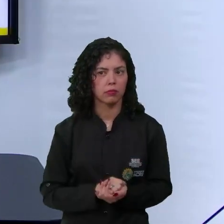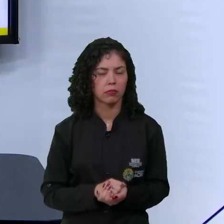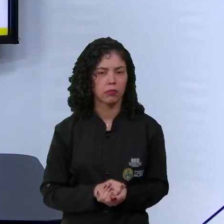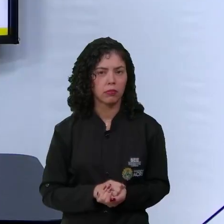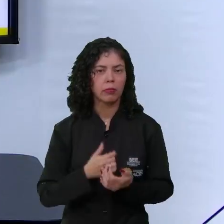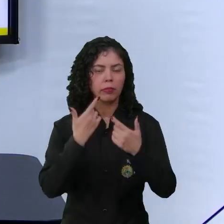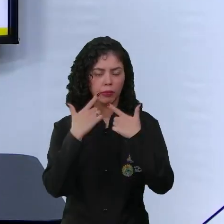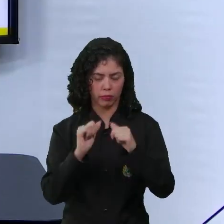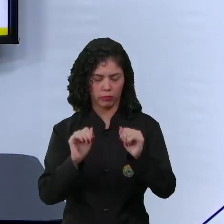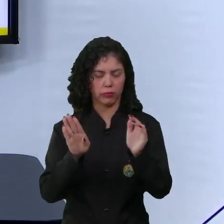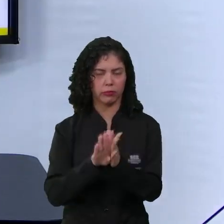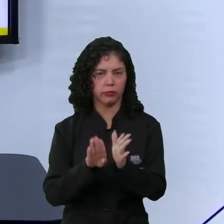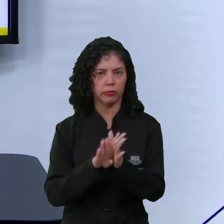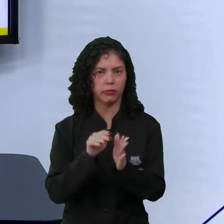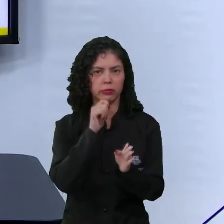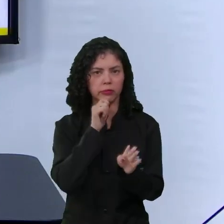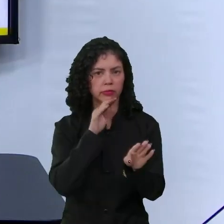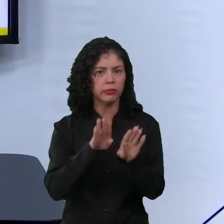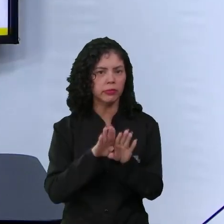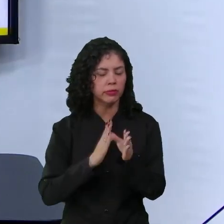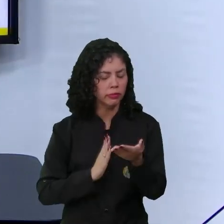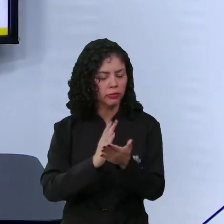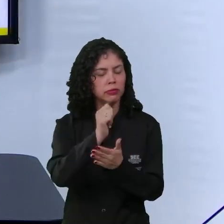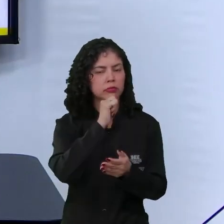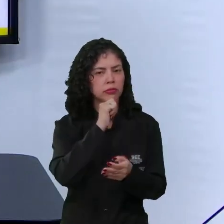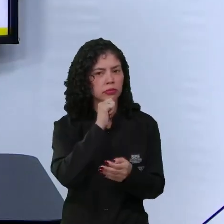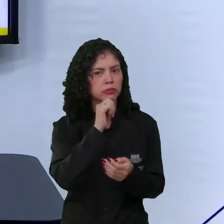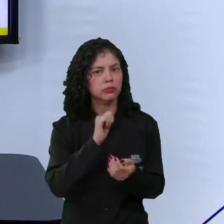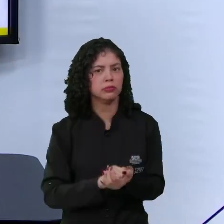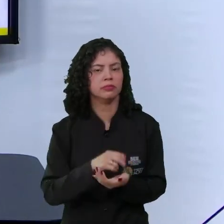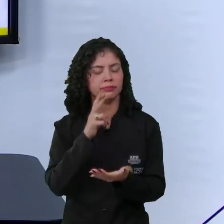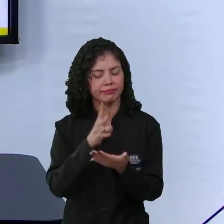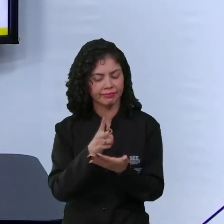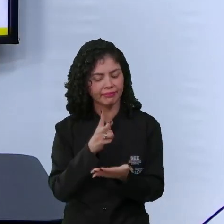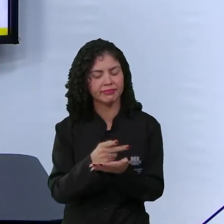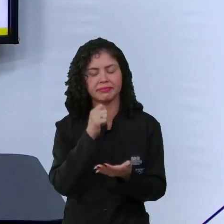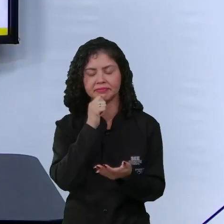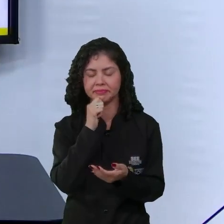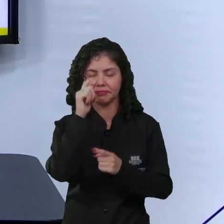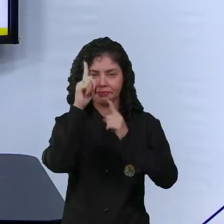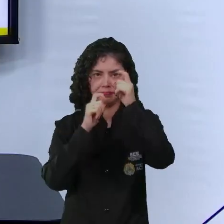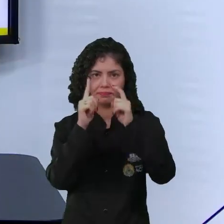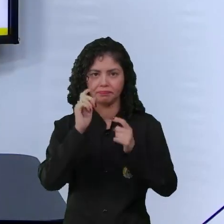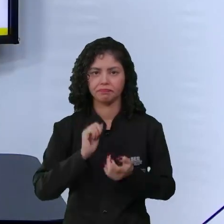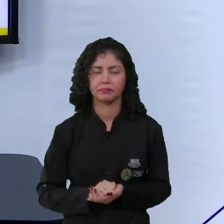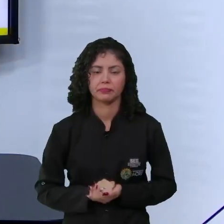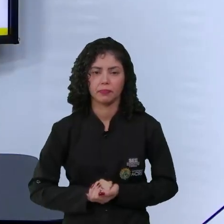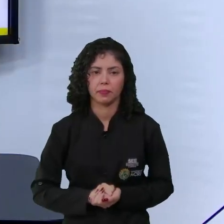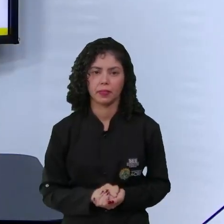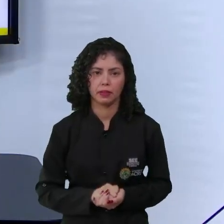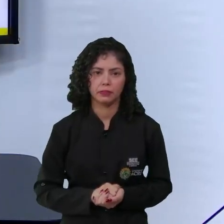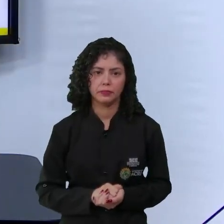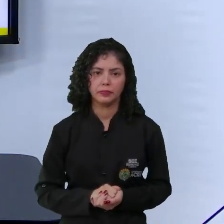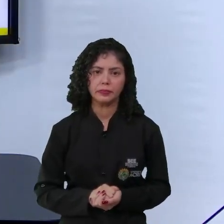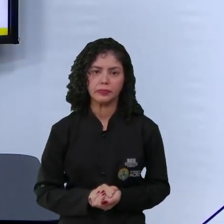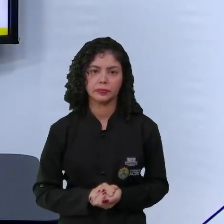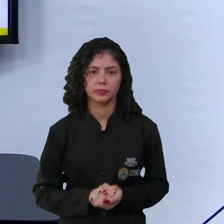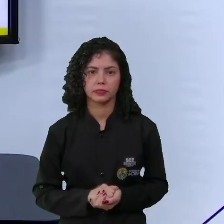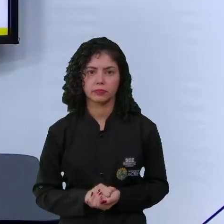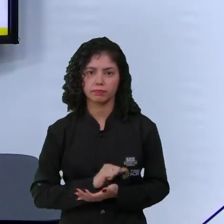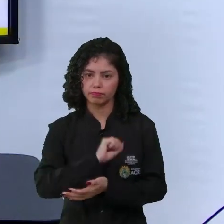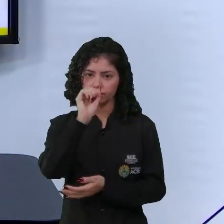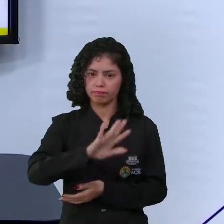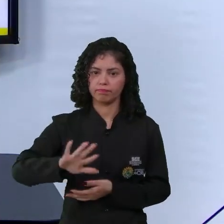linguagem, um pouco mais rebuscado, mas sempre com uma forma de expressar. Basicamente isso, pluralidade de movimento,